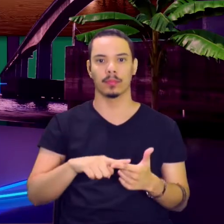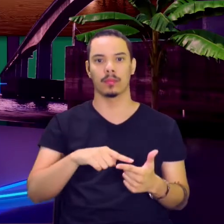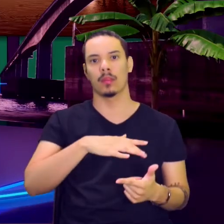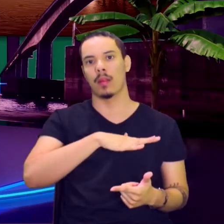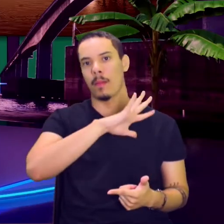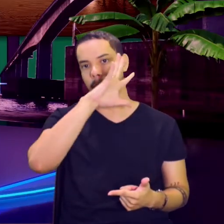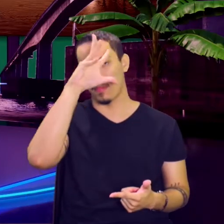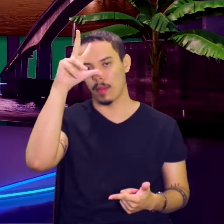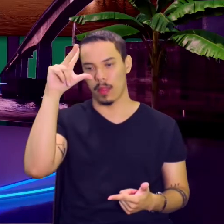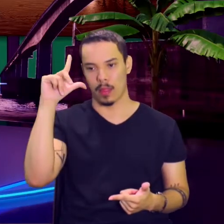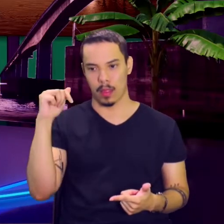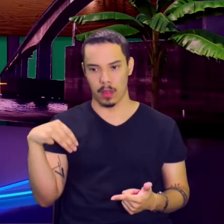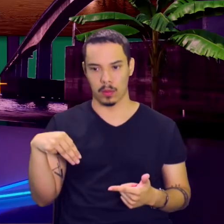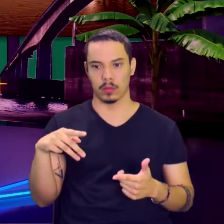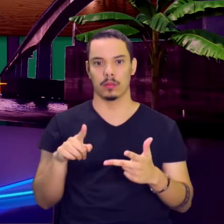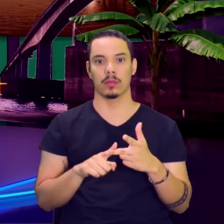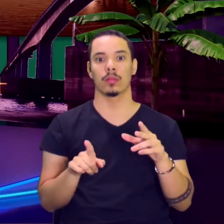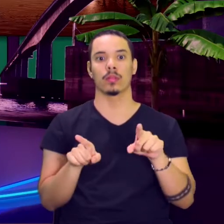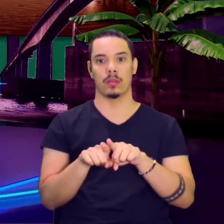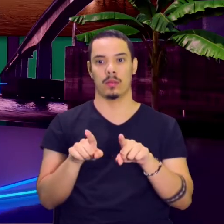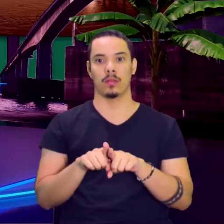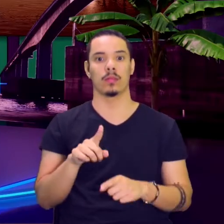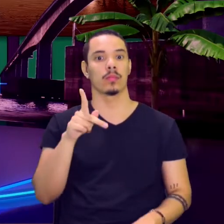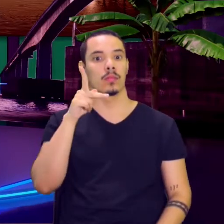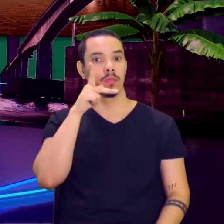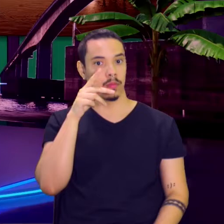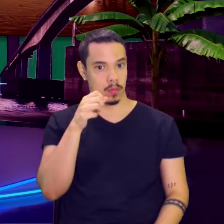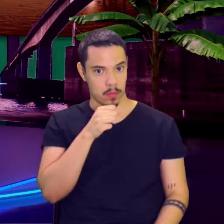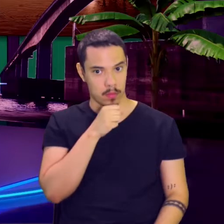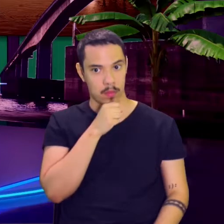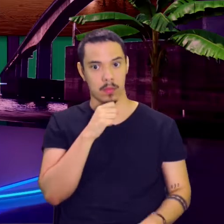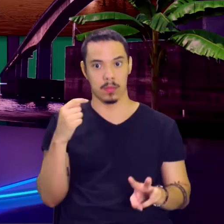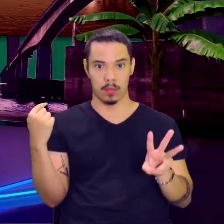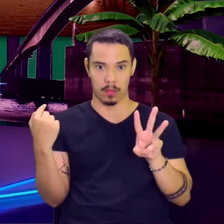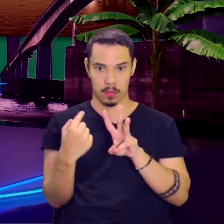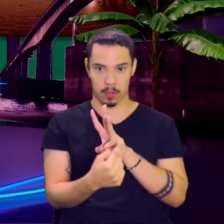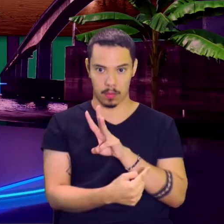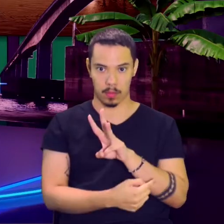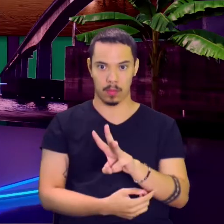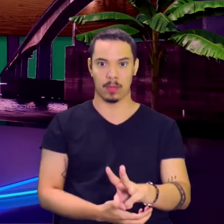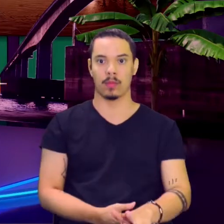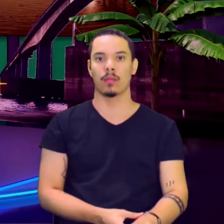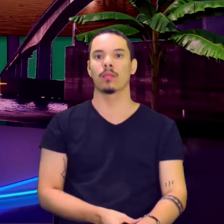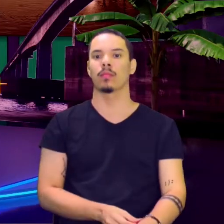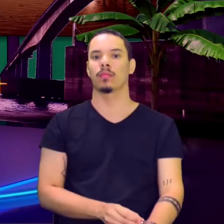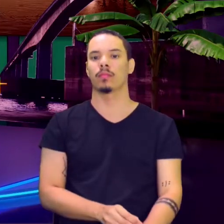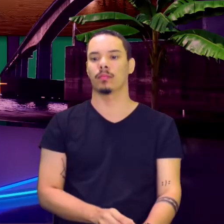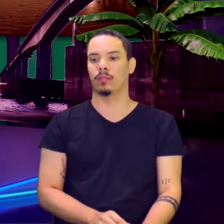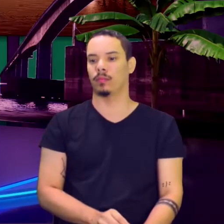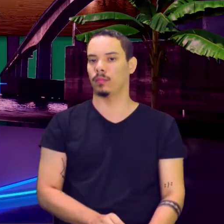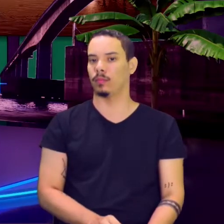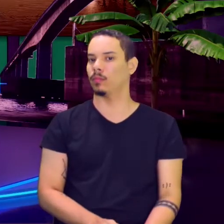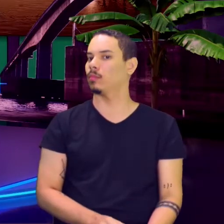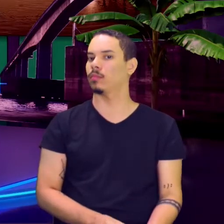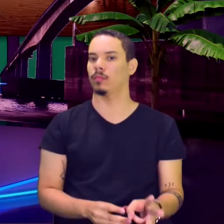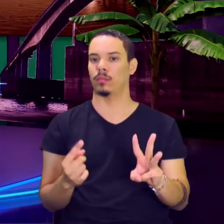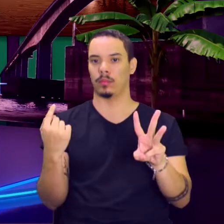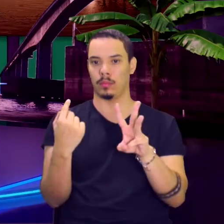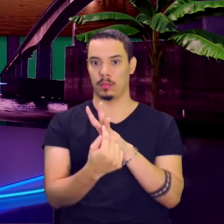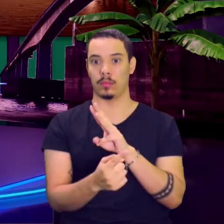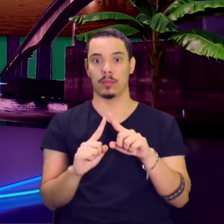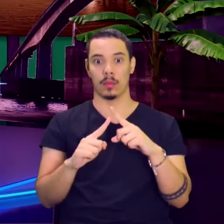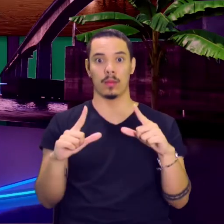aqui na capital de Rondônia, aqui em Porto Velho. São as três centrais, mas com o comando geral lá em Brasília.